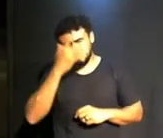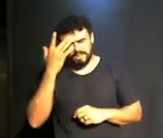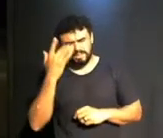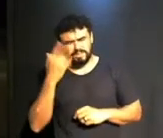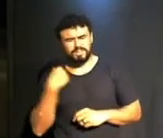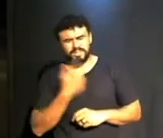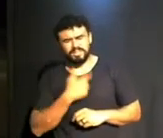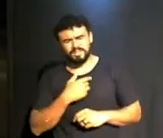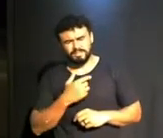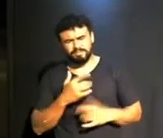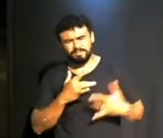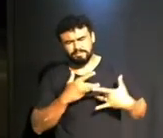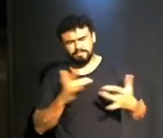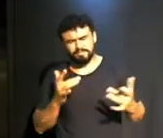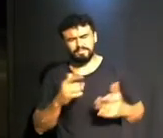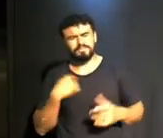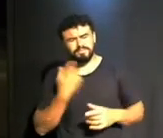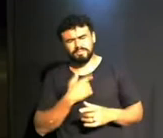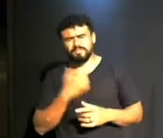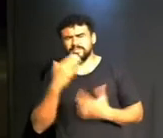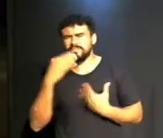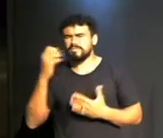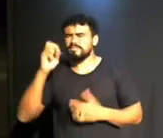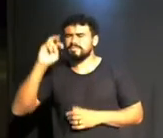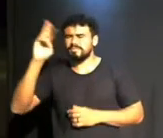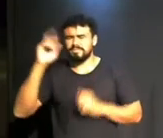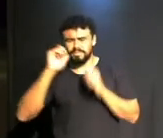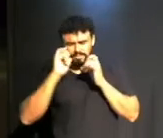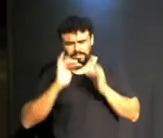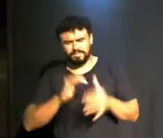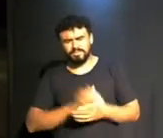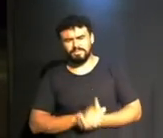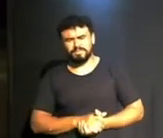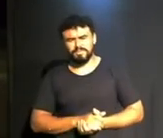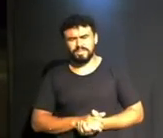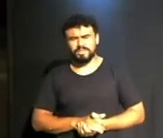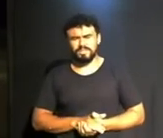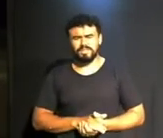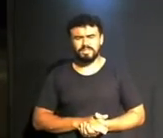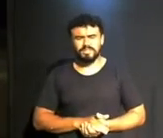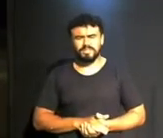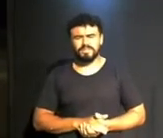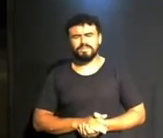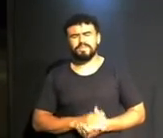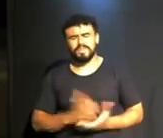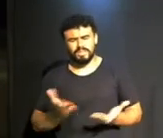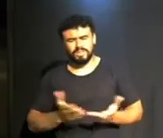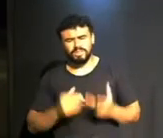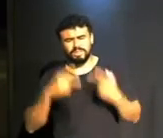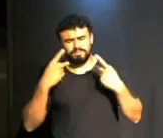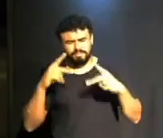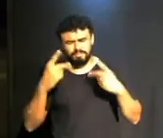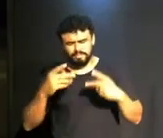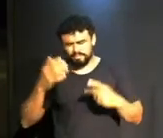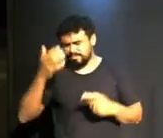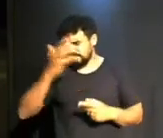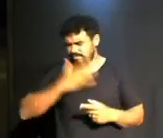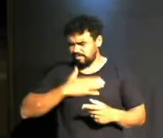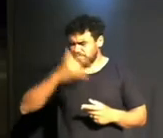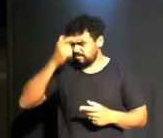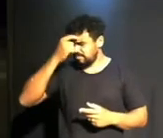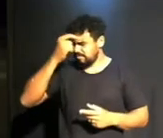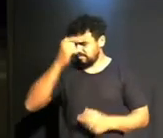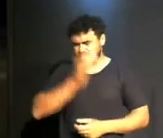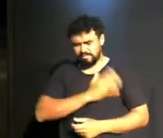nós nos solidarizamos e rogamos para que o Senhor abençoe e agora por meio dessa palavra que eu abrir os meus lábios